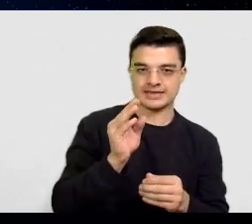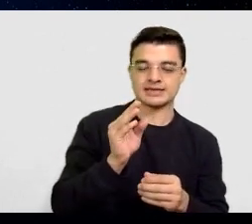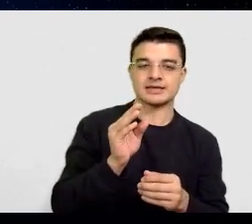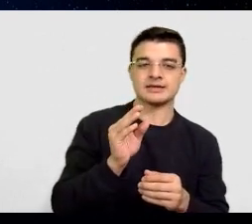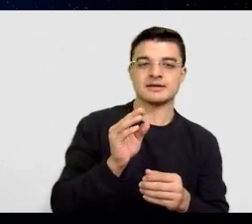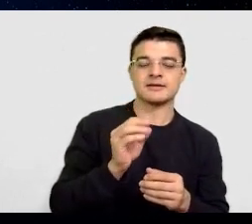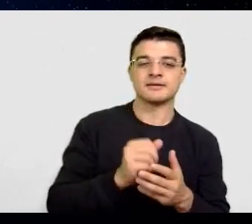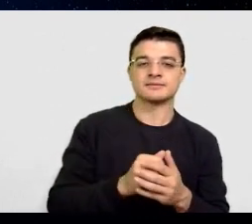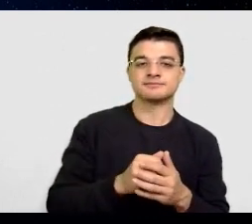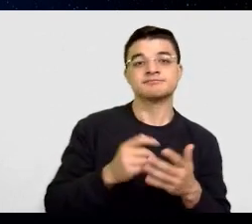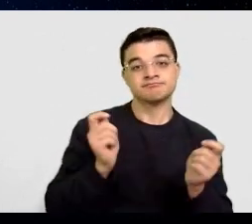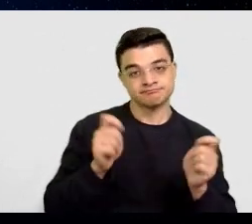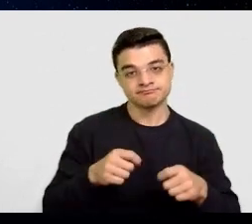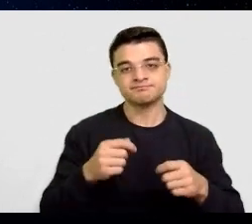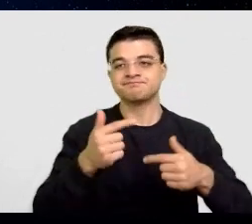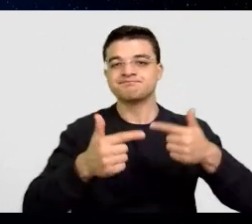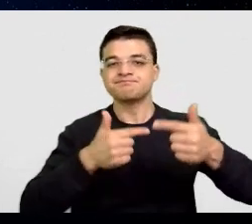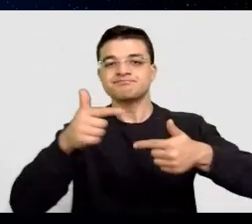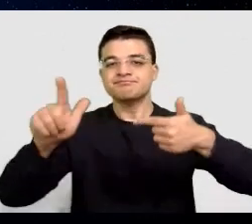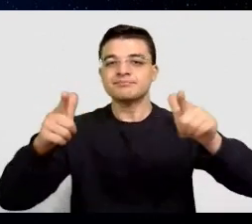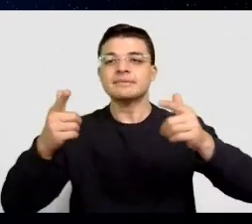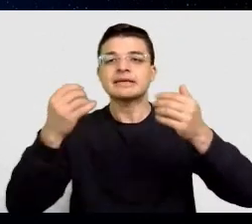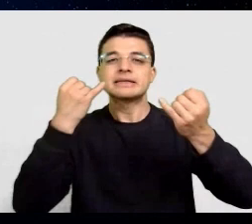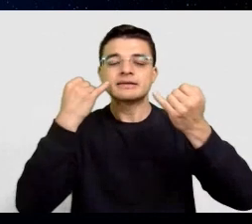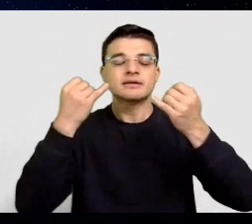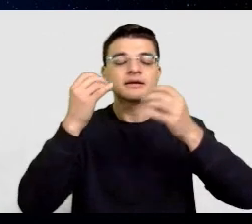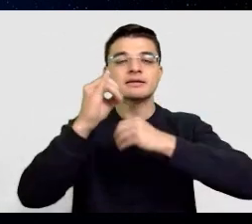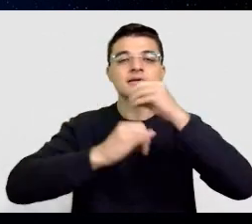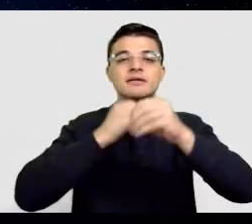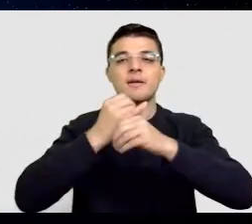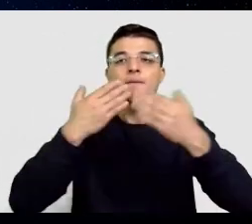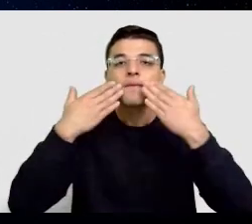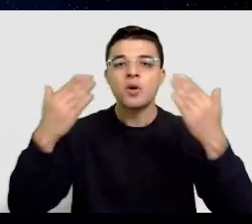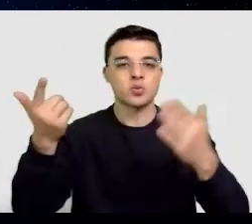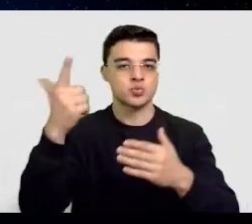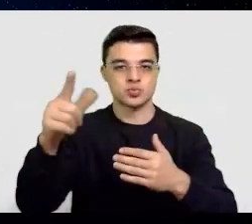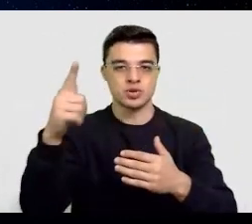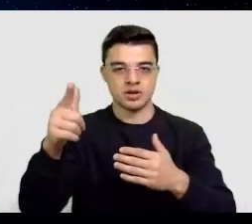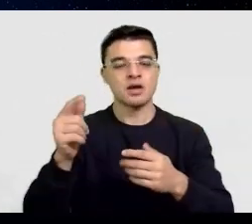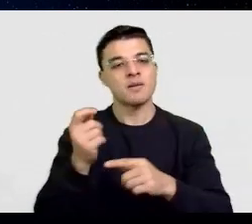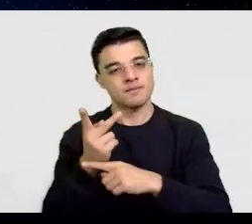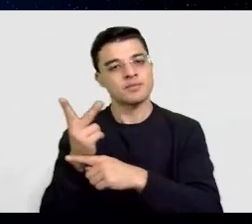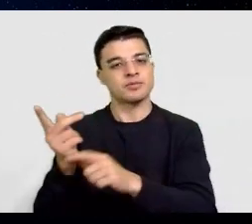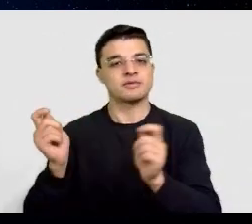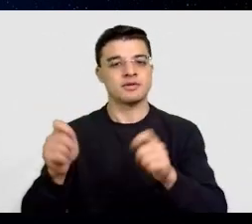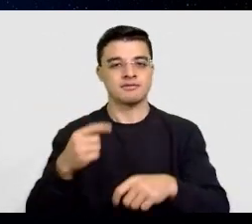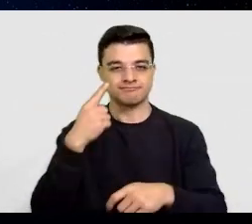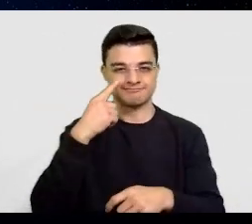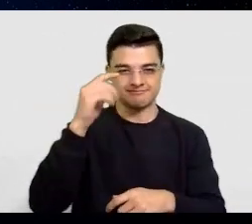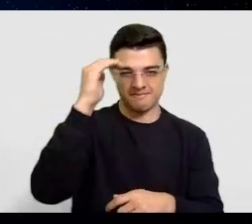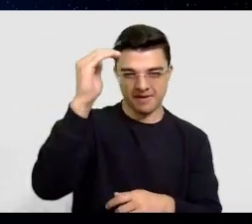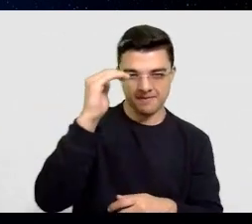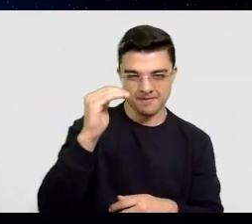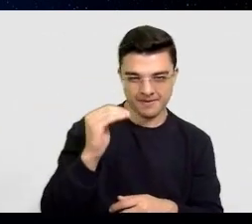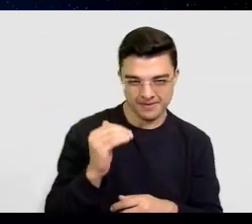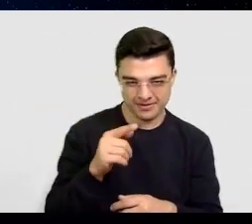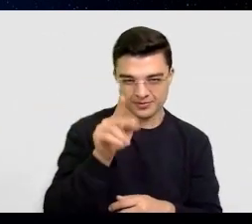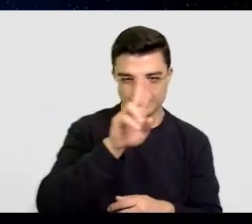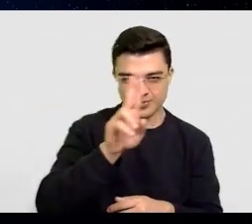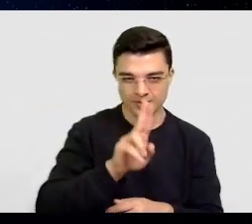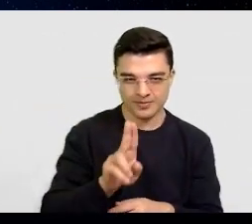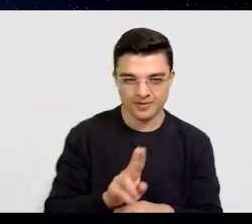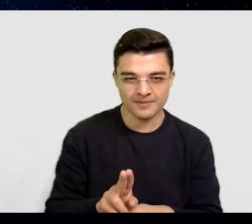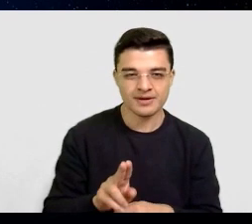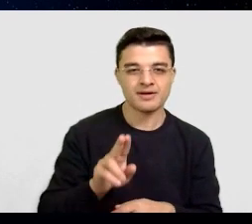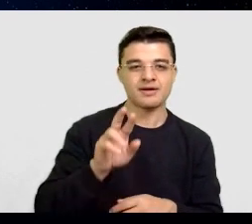estão expostos para a internet, como alguns exemplos aqui eu coloquei no slide, o Memcache, o Redis, o MongoDB, que esteja rodando na minha